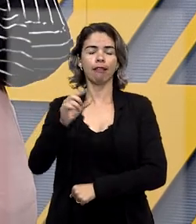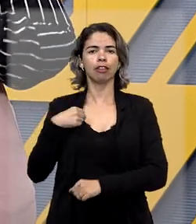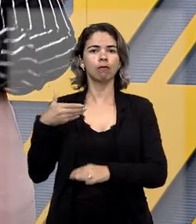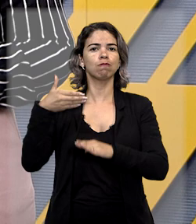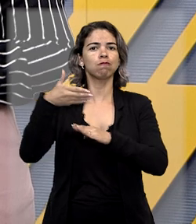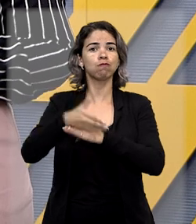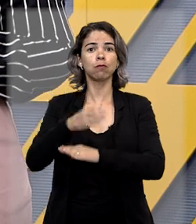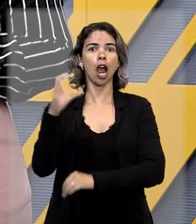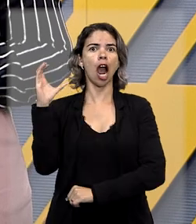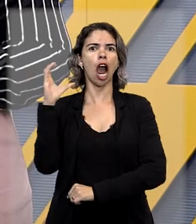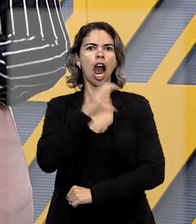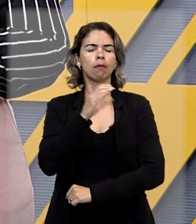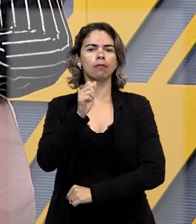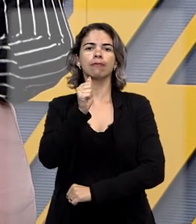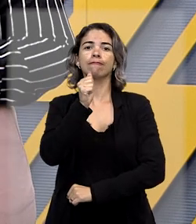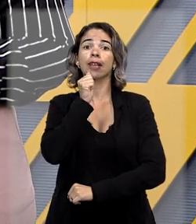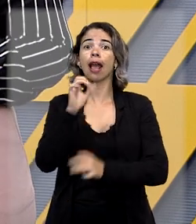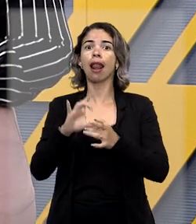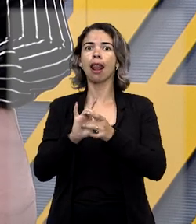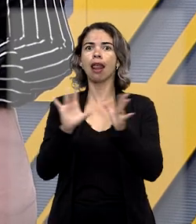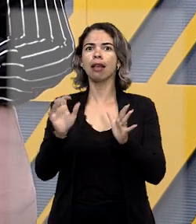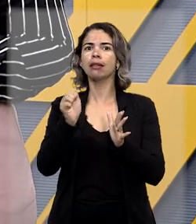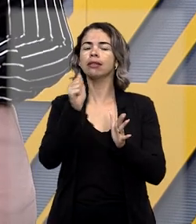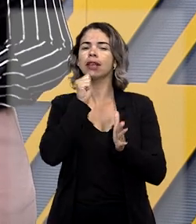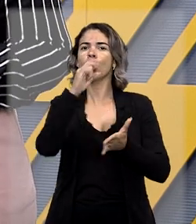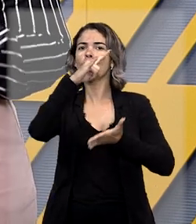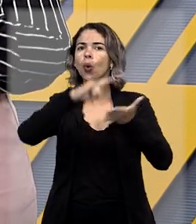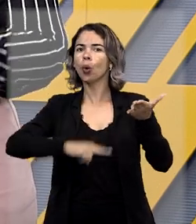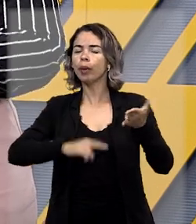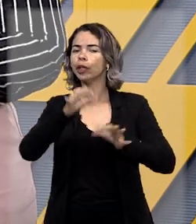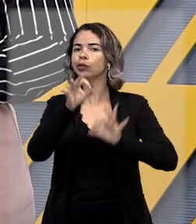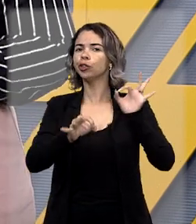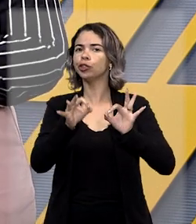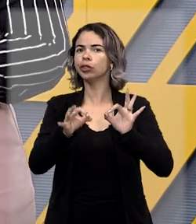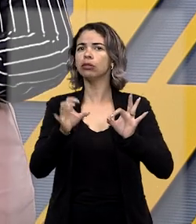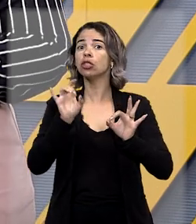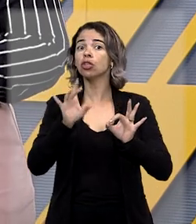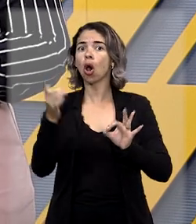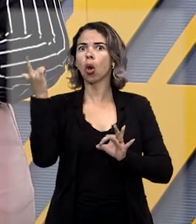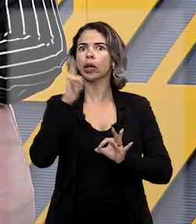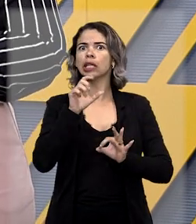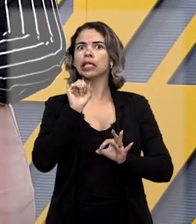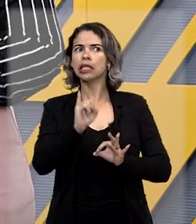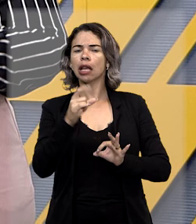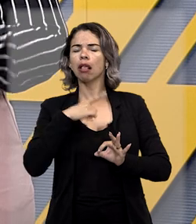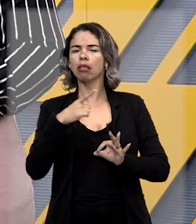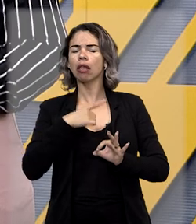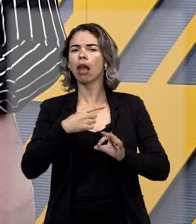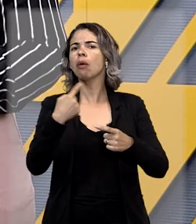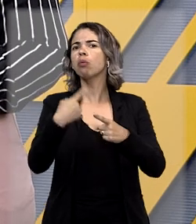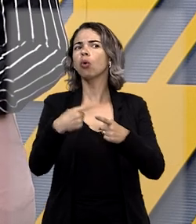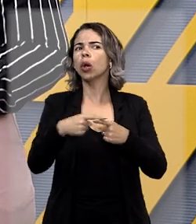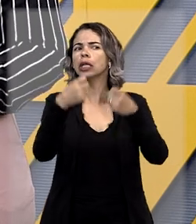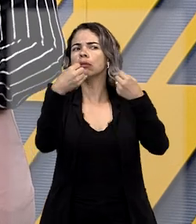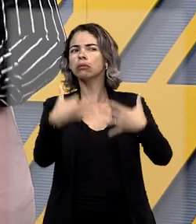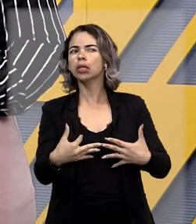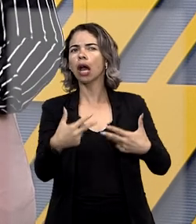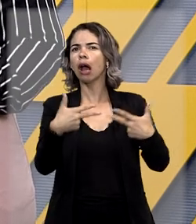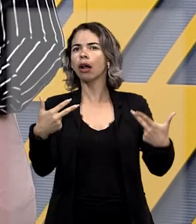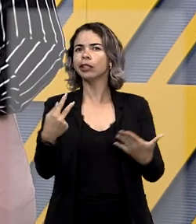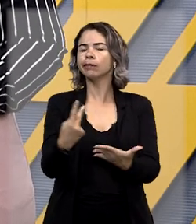ingresso forçado em domicílio, sem mandado judicial, apenas é legítimo quando há razões justificadas